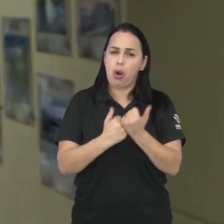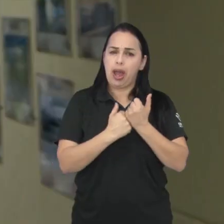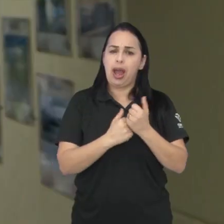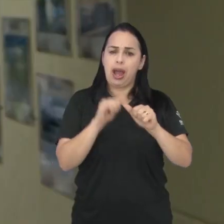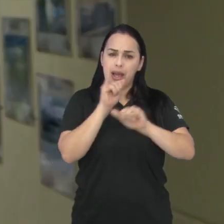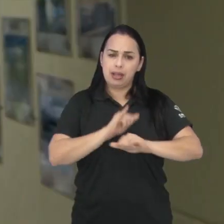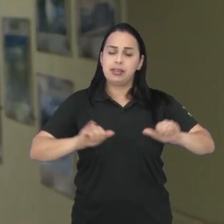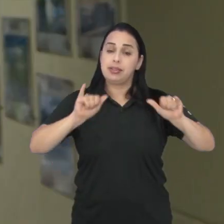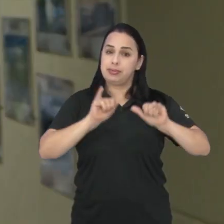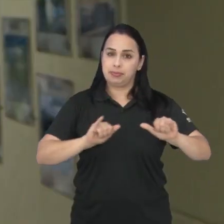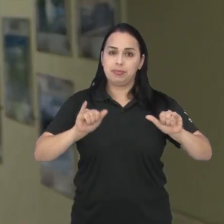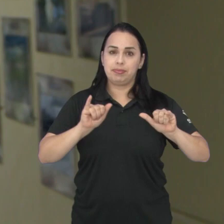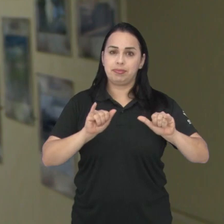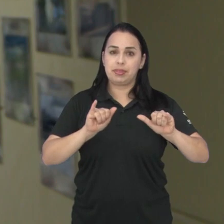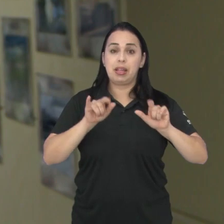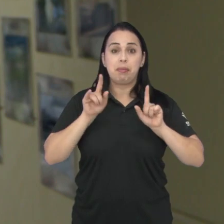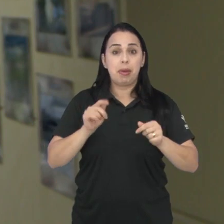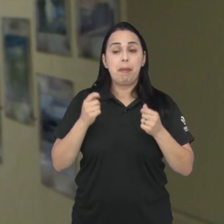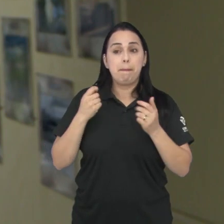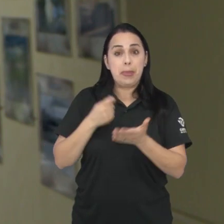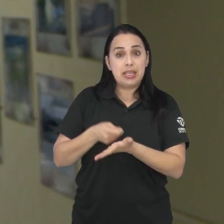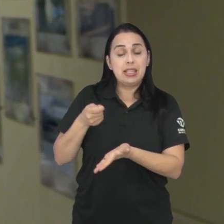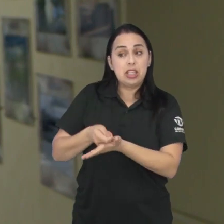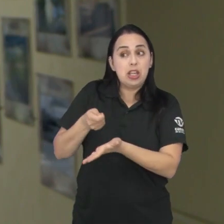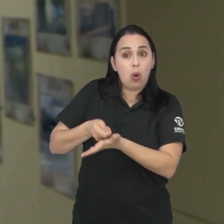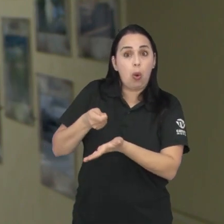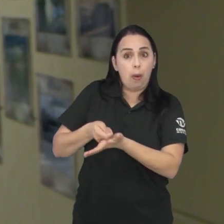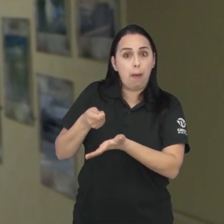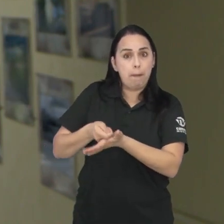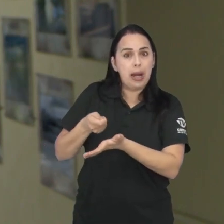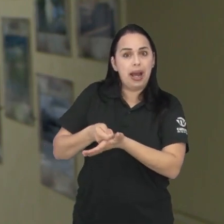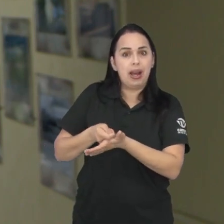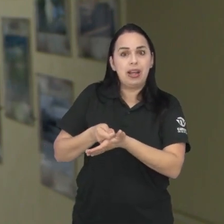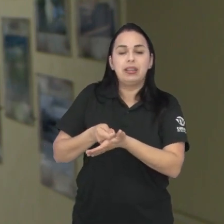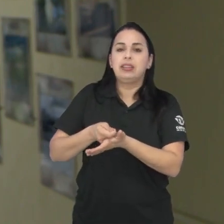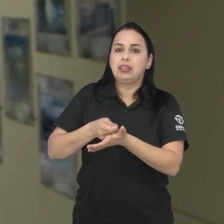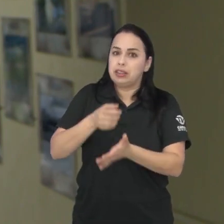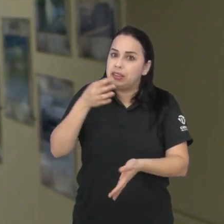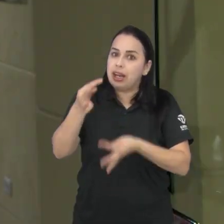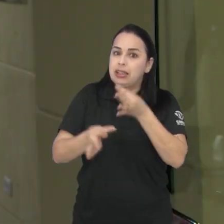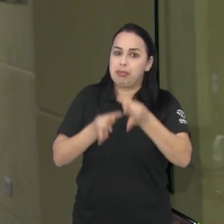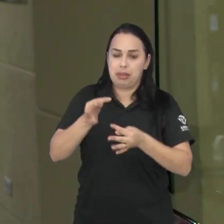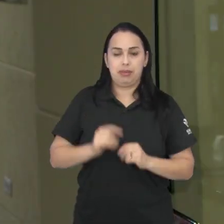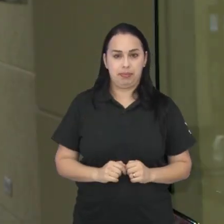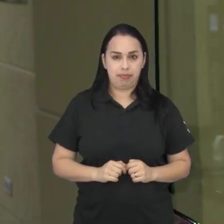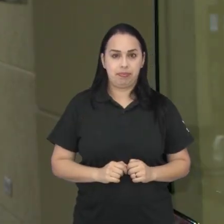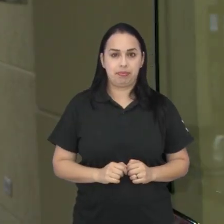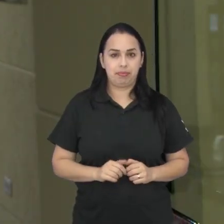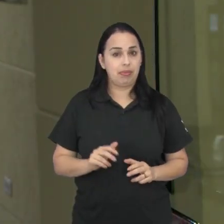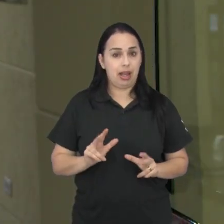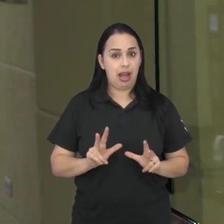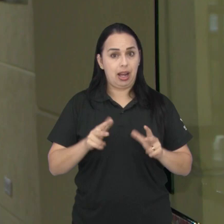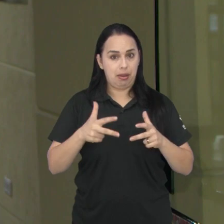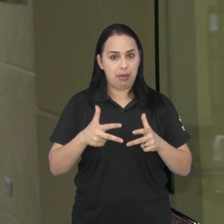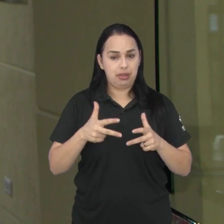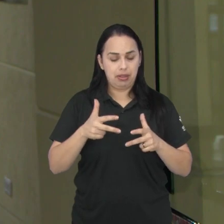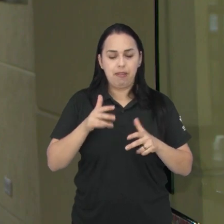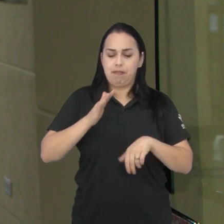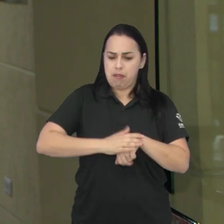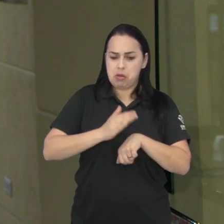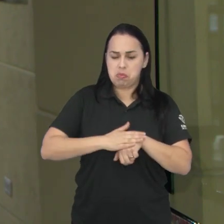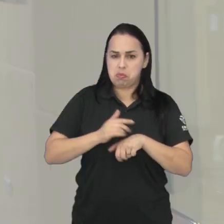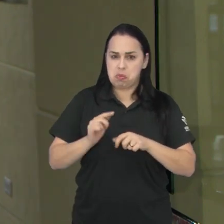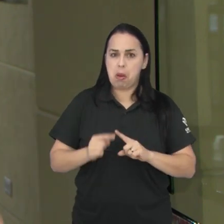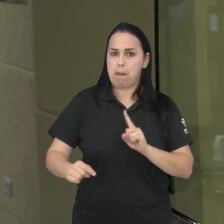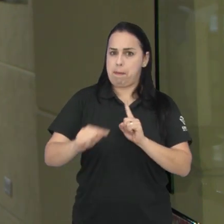Borgonha um dos caminhos é cobrar o acesso a tratamentos para quem enfrenta doença câmera ela vem desenvolver um papel é